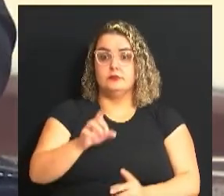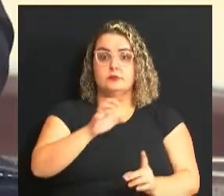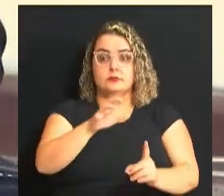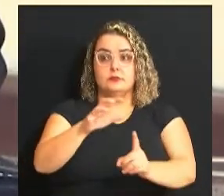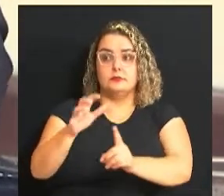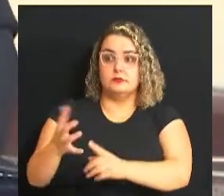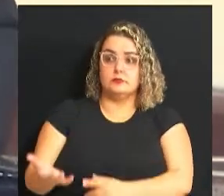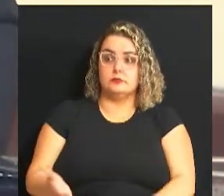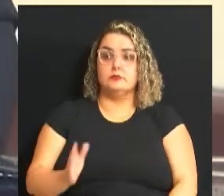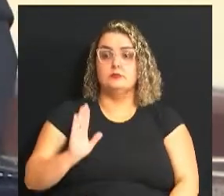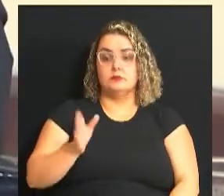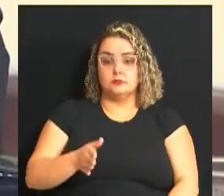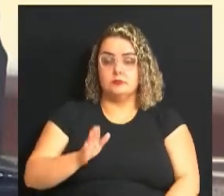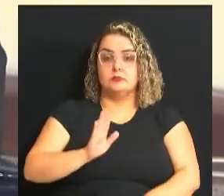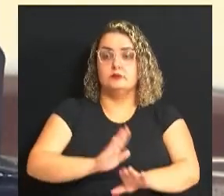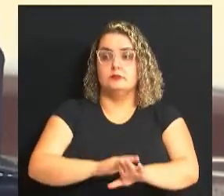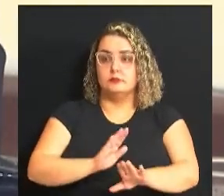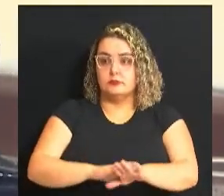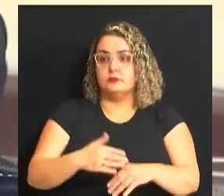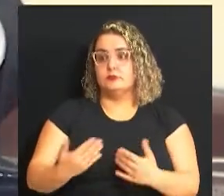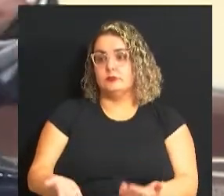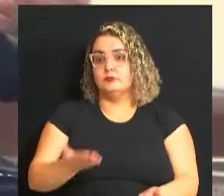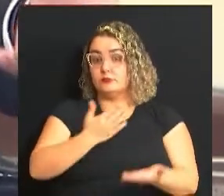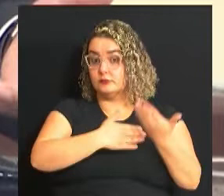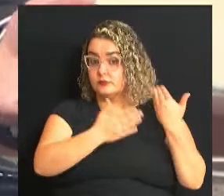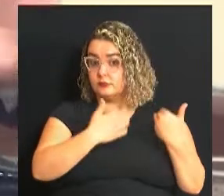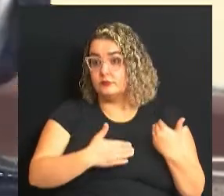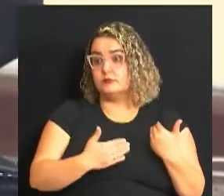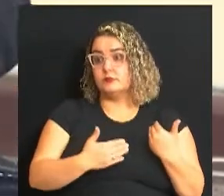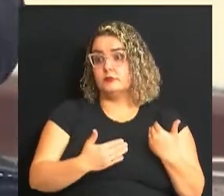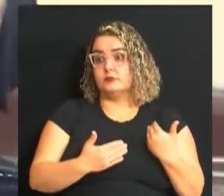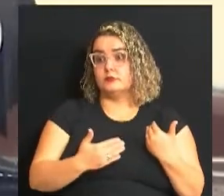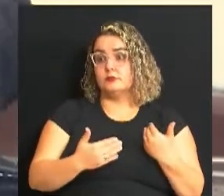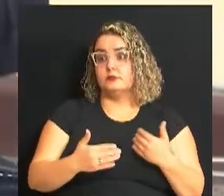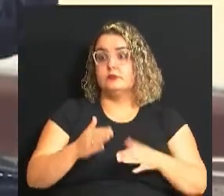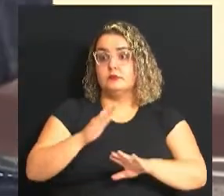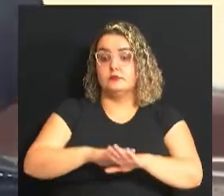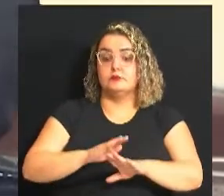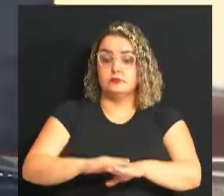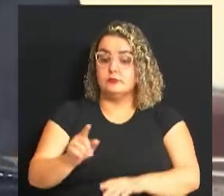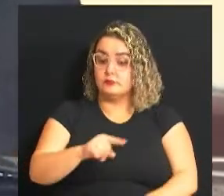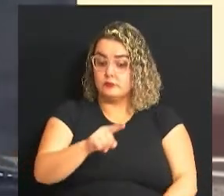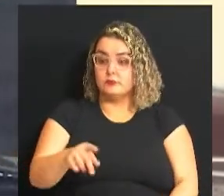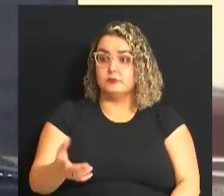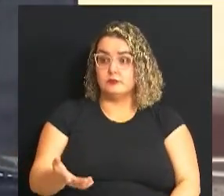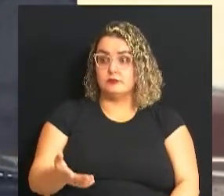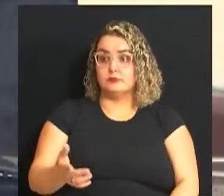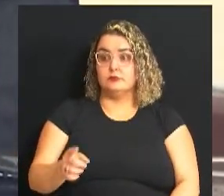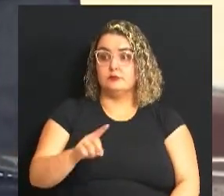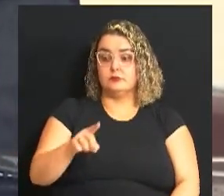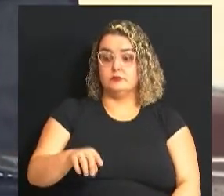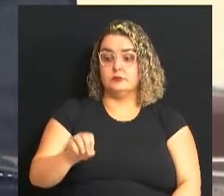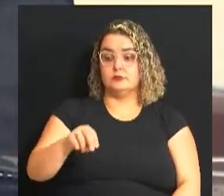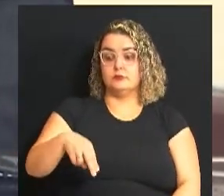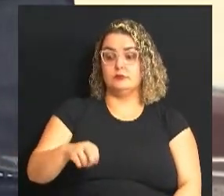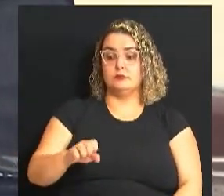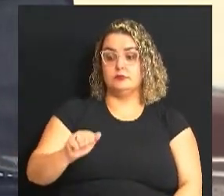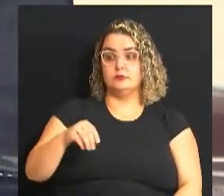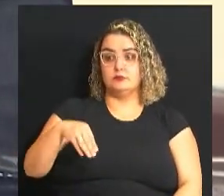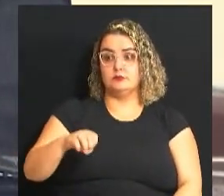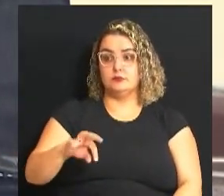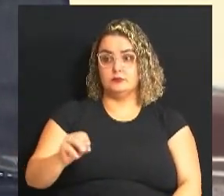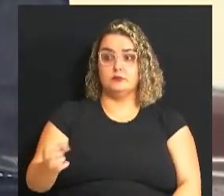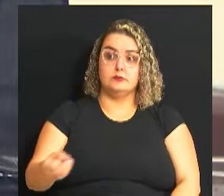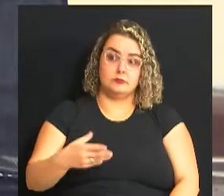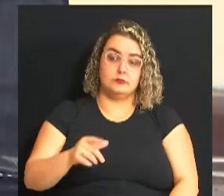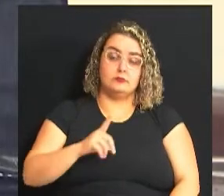em funcionamento e que, de repente, passaram a ter aquela atividade vedada pelo zoneamento novo. Né, nós tivemos